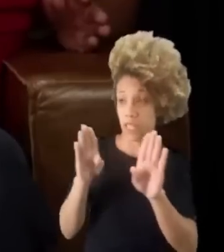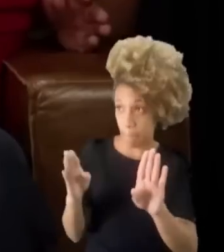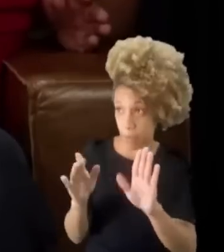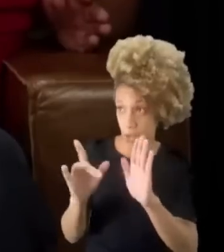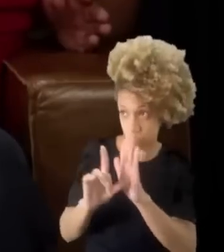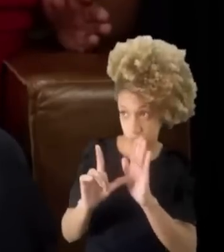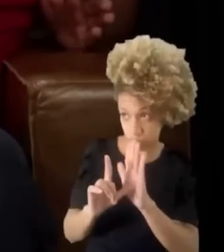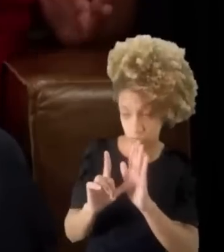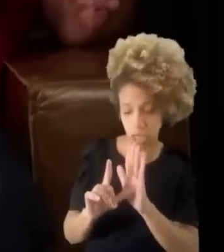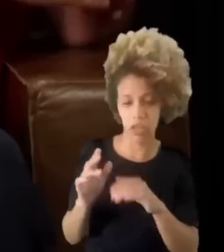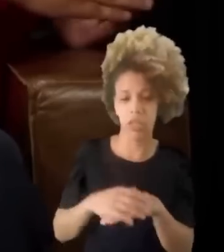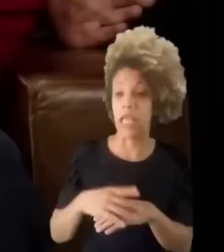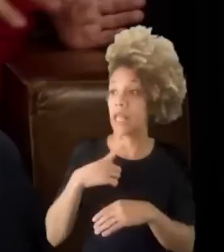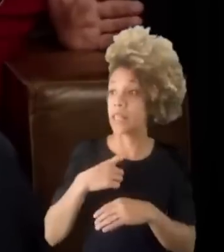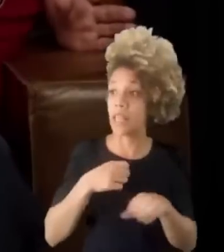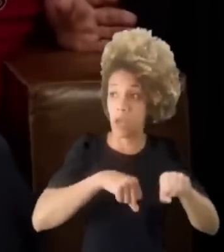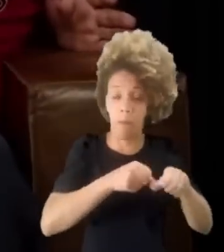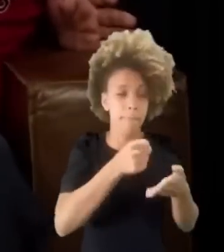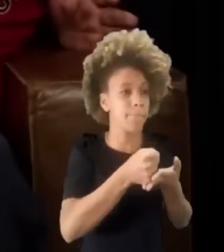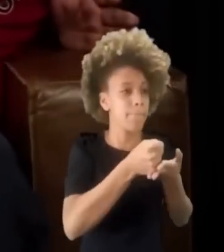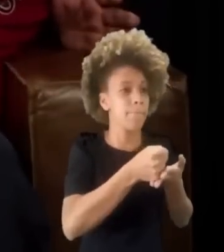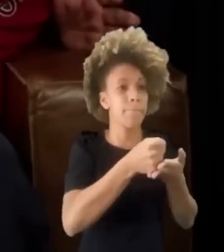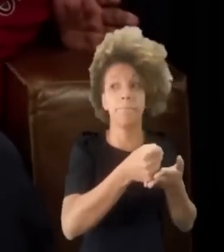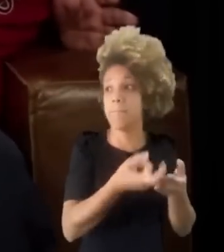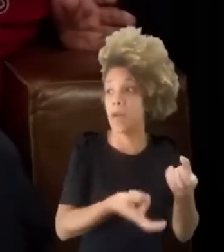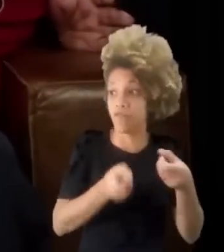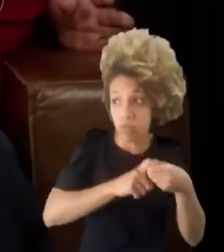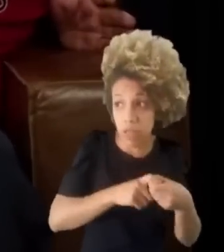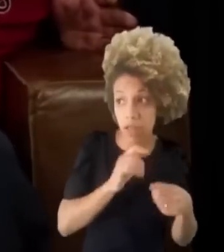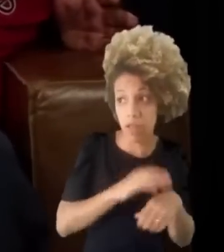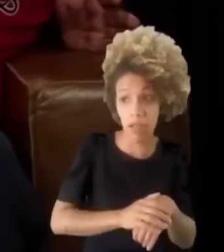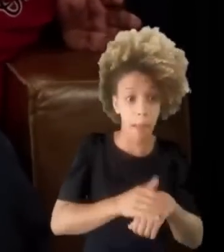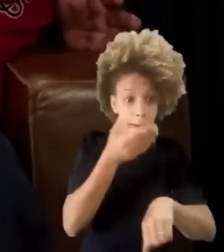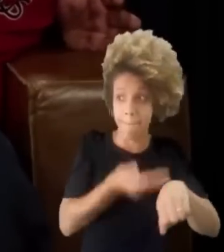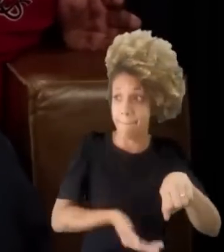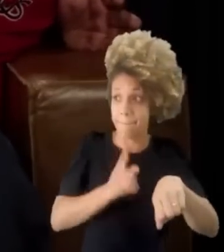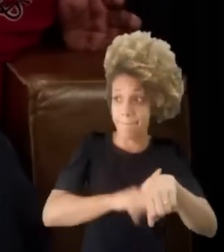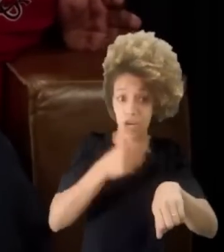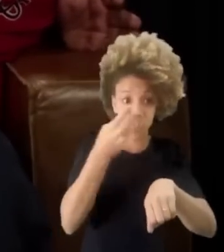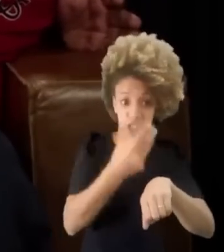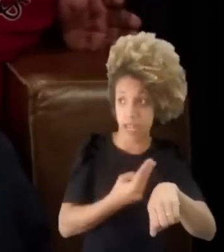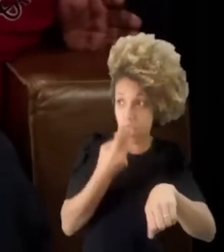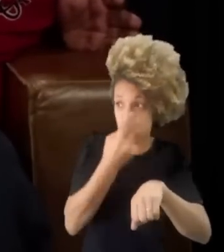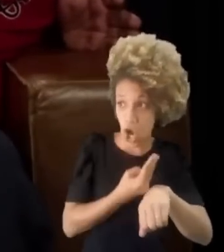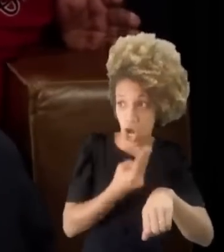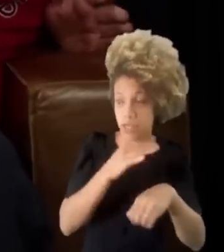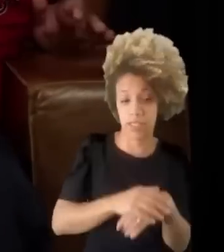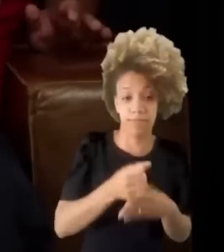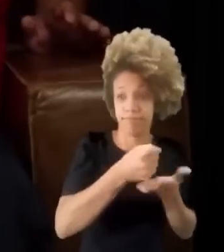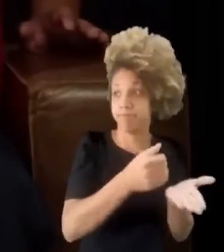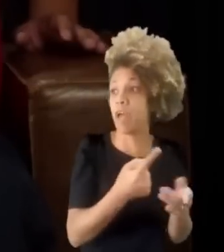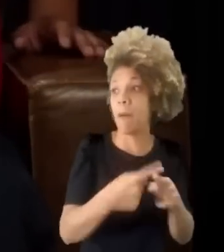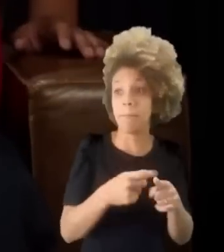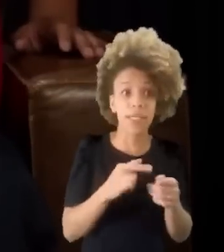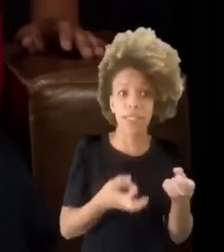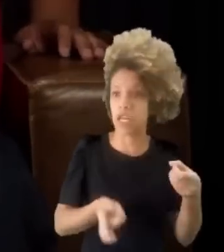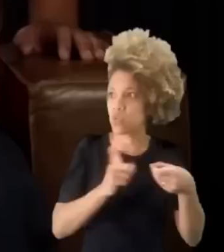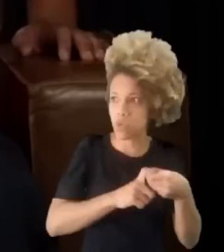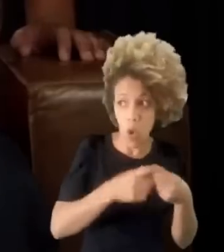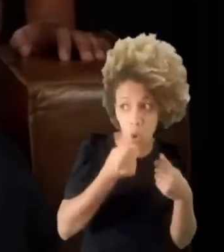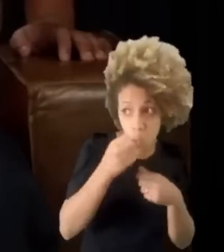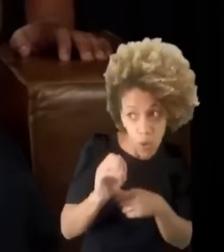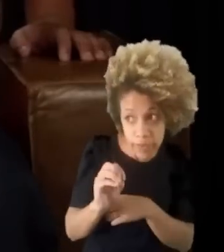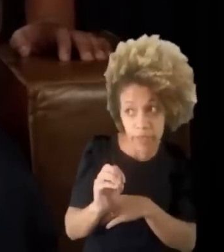porta do estabelecimento e tal os cara lá com um monte de pedido na mão para devolver o cara tá perdendo duas três horas para devolver um pedido que você não coisa porque se ele não devolver